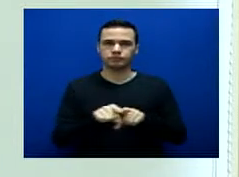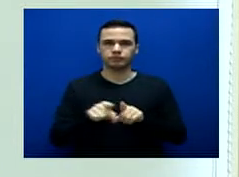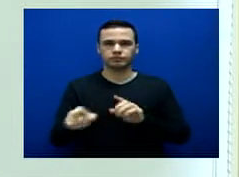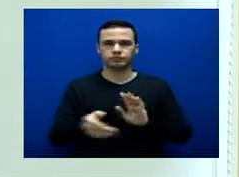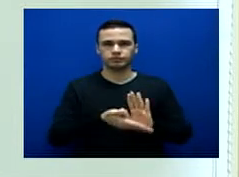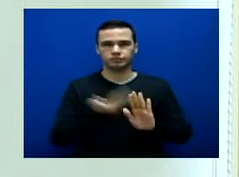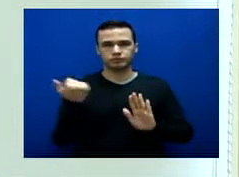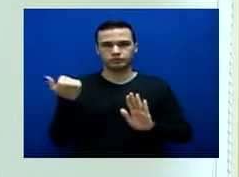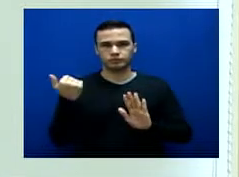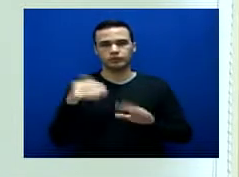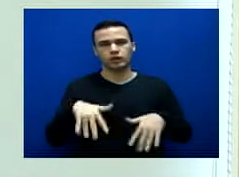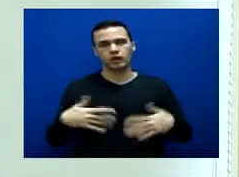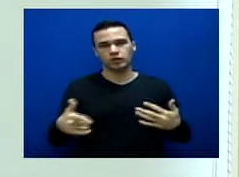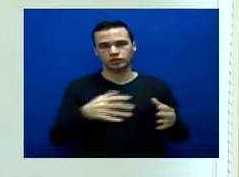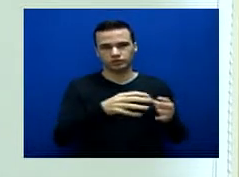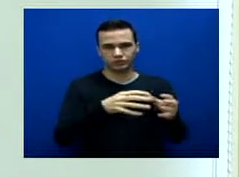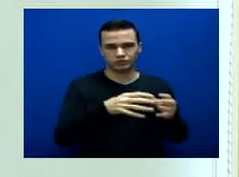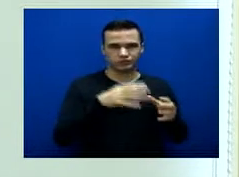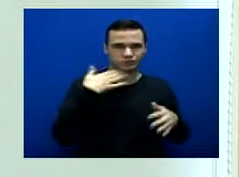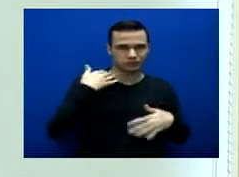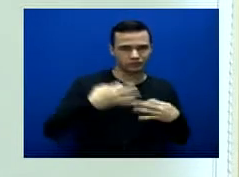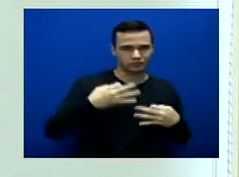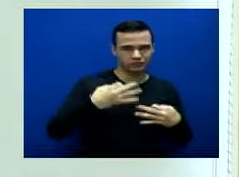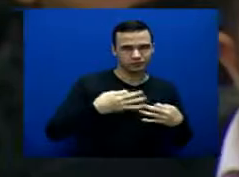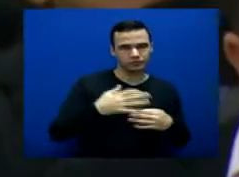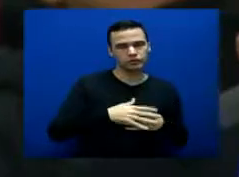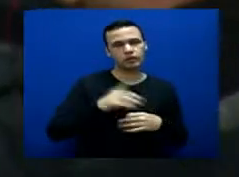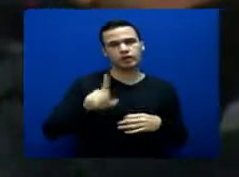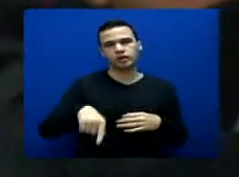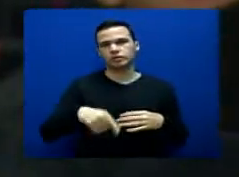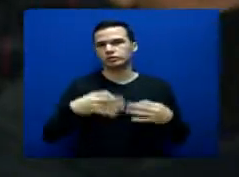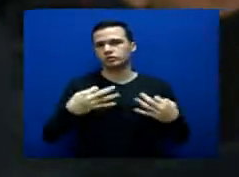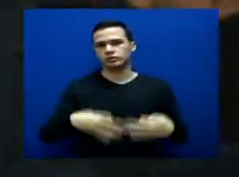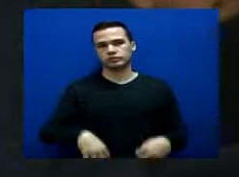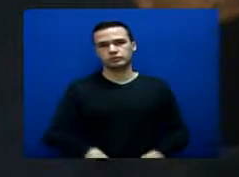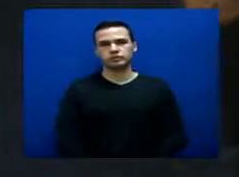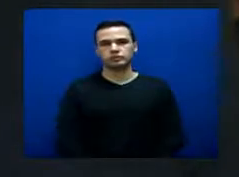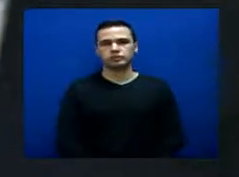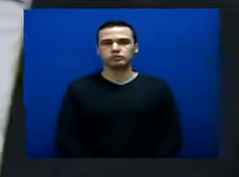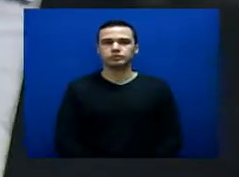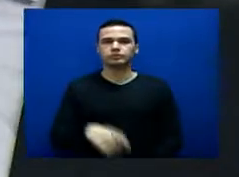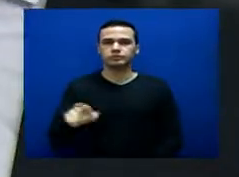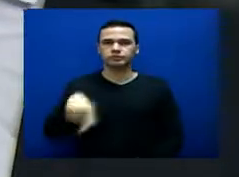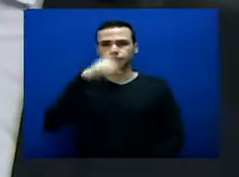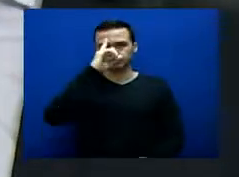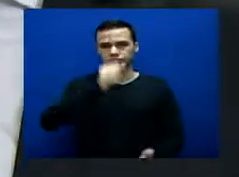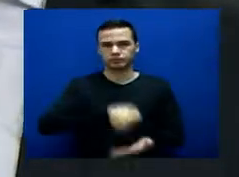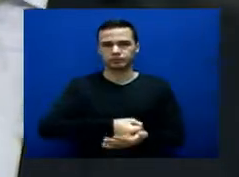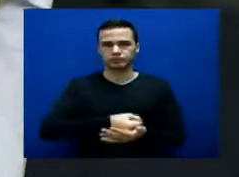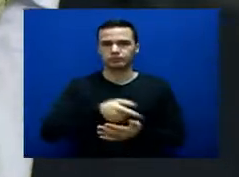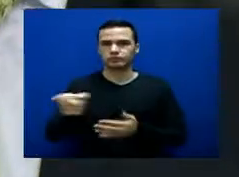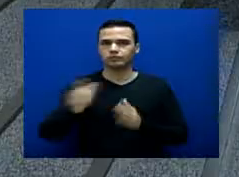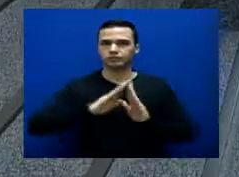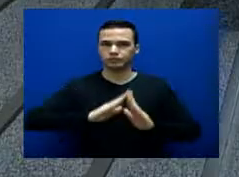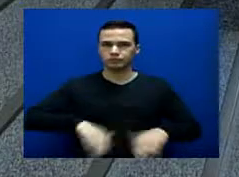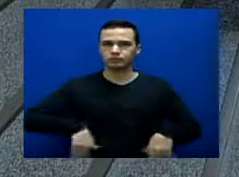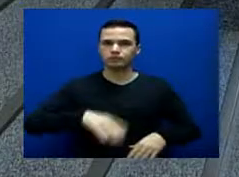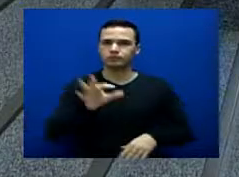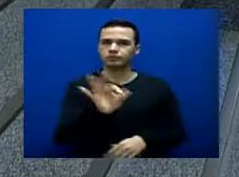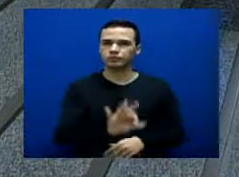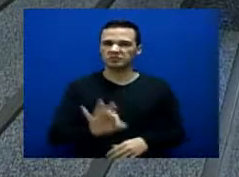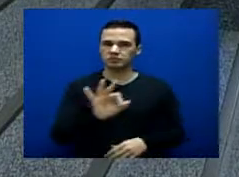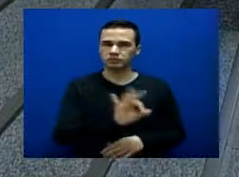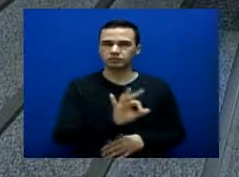retire, ou a Comissão de Justiça? É regimental, vereador. Ó, eu vou colocar em votação o pedido do vereador